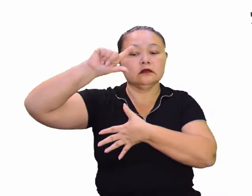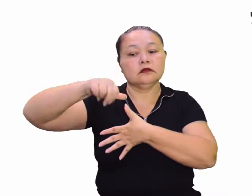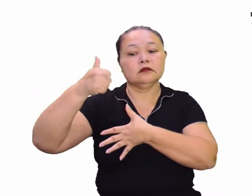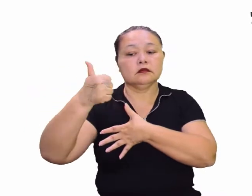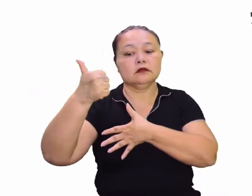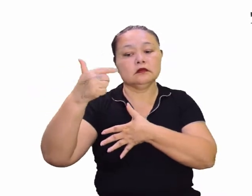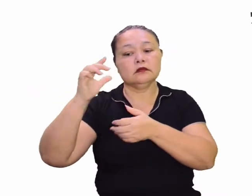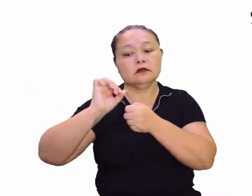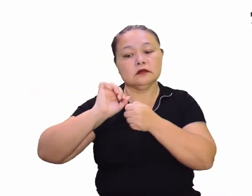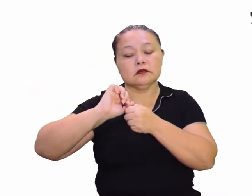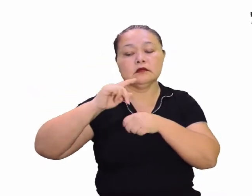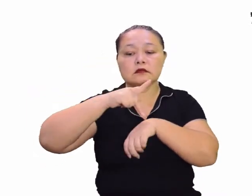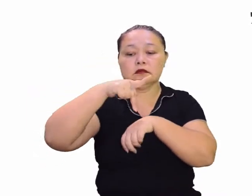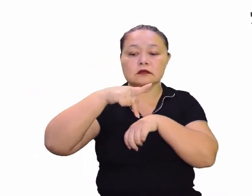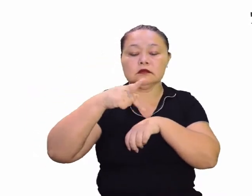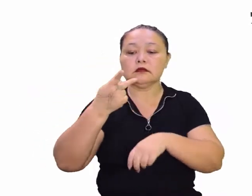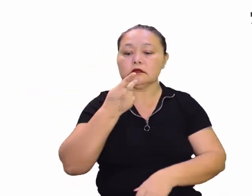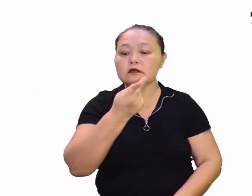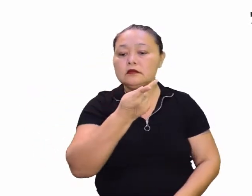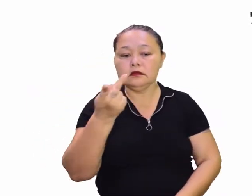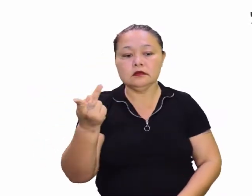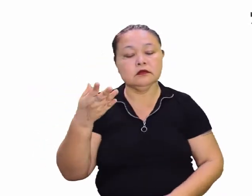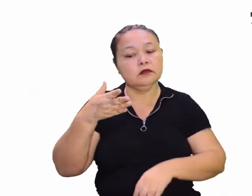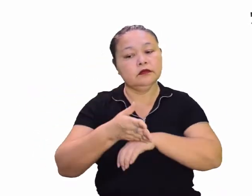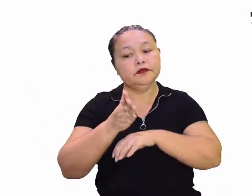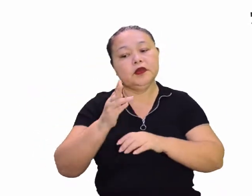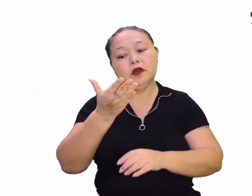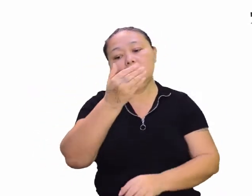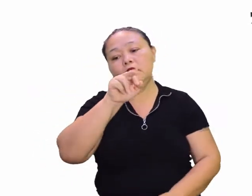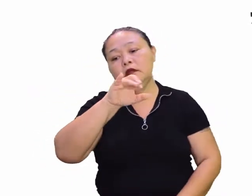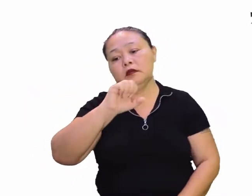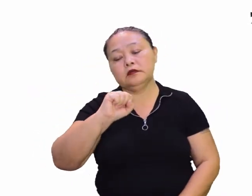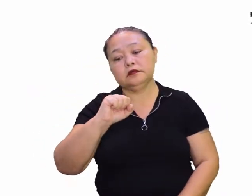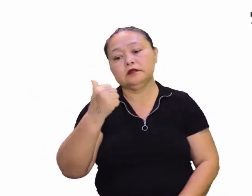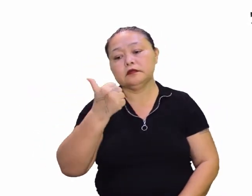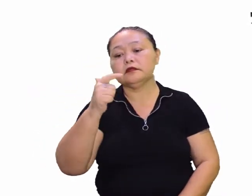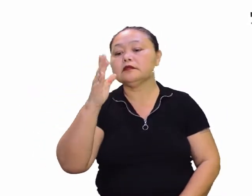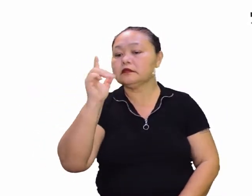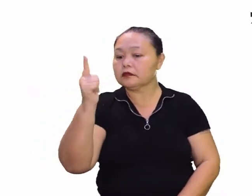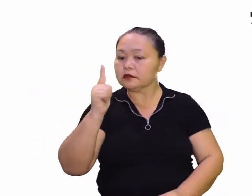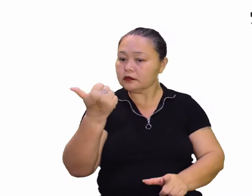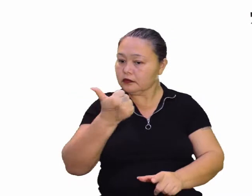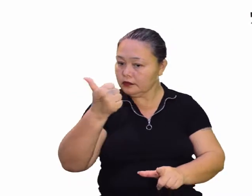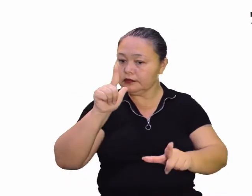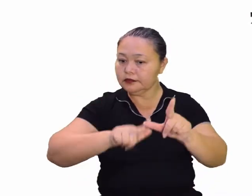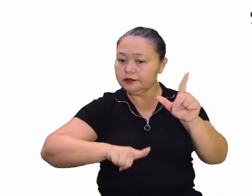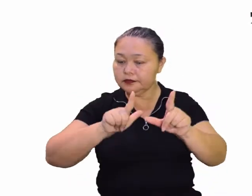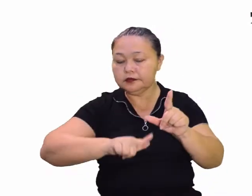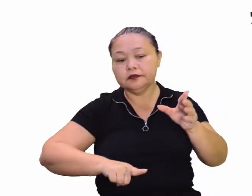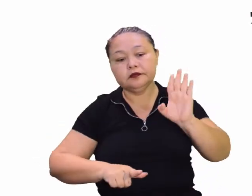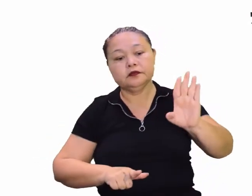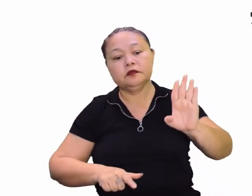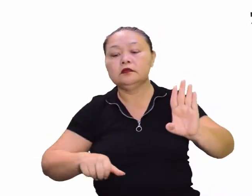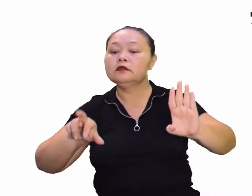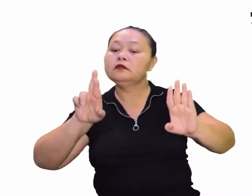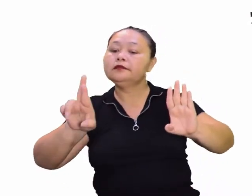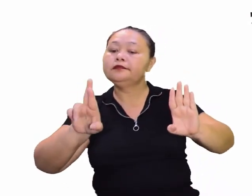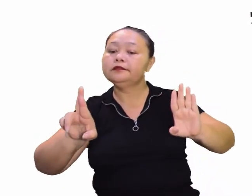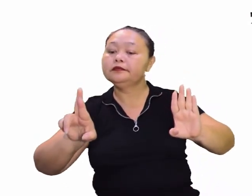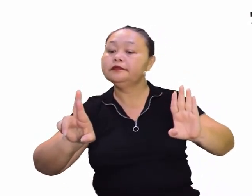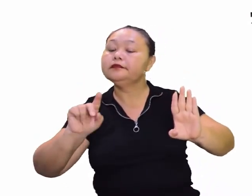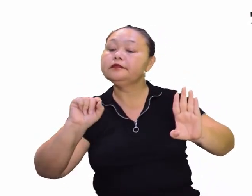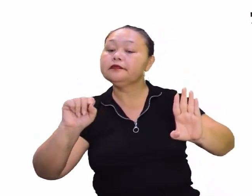primeiro país aí que a gente está citando para vocês participando do BRICS, que é a primeira letra, né? Uhum. BRICS. O R é de quê,